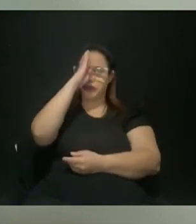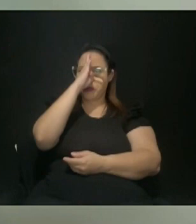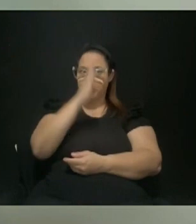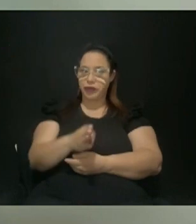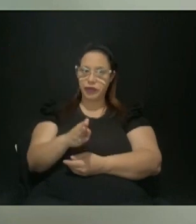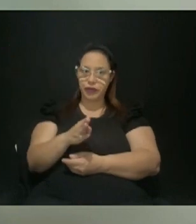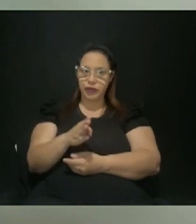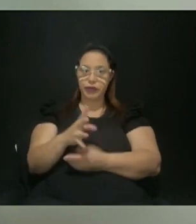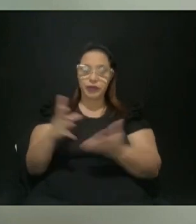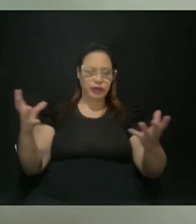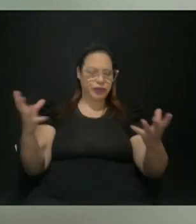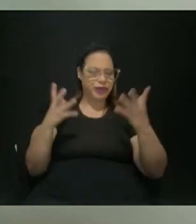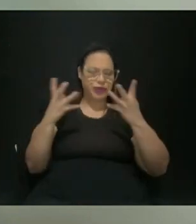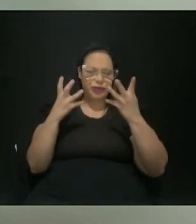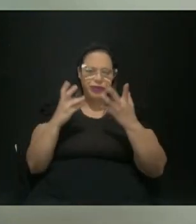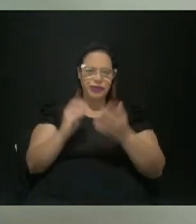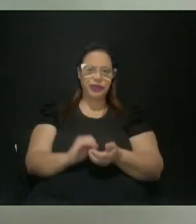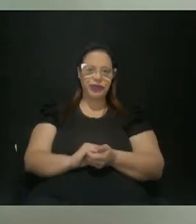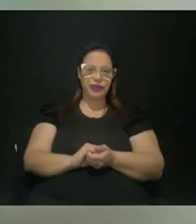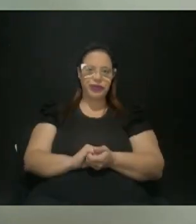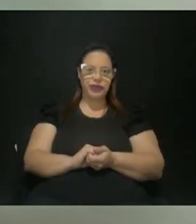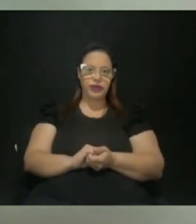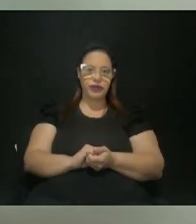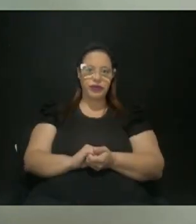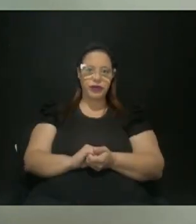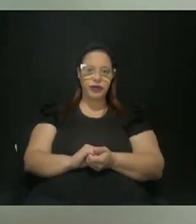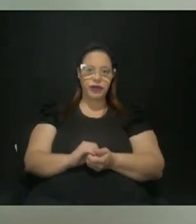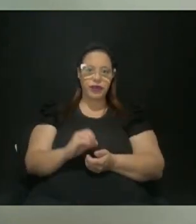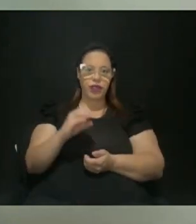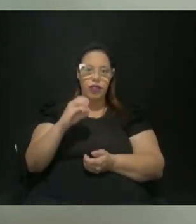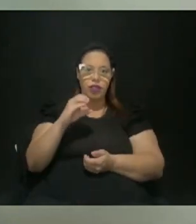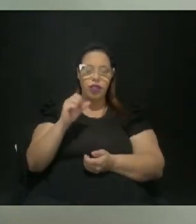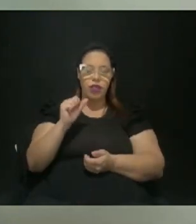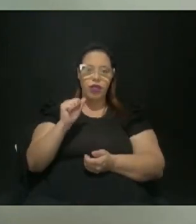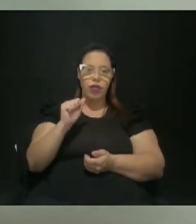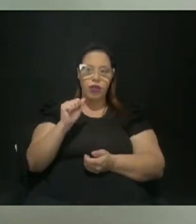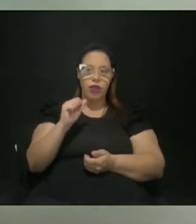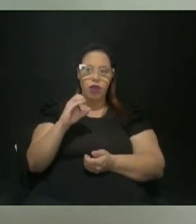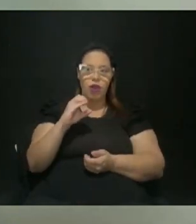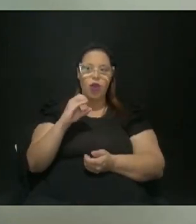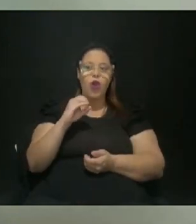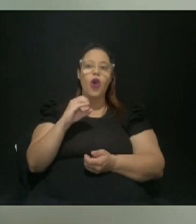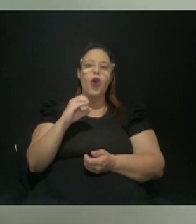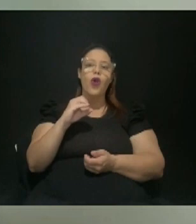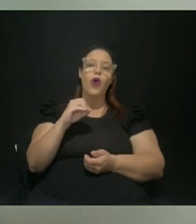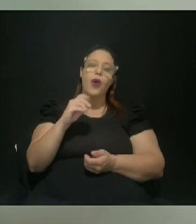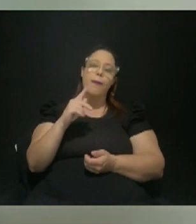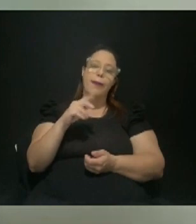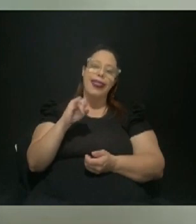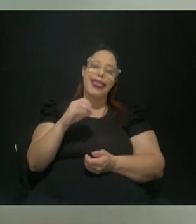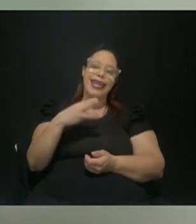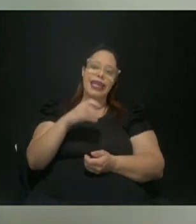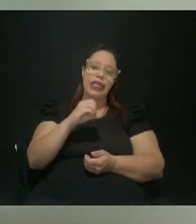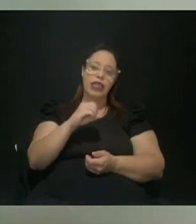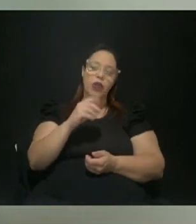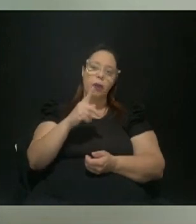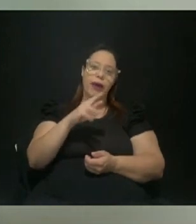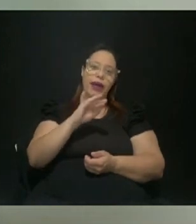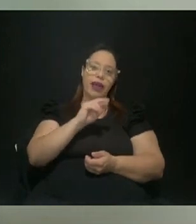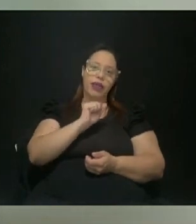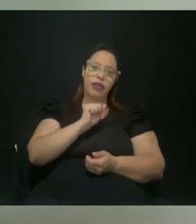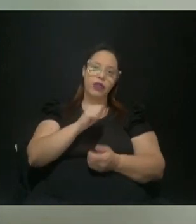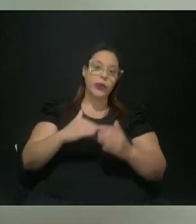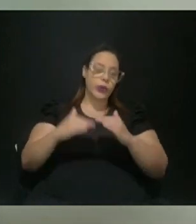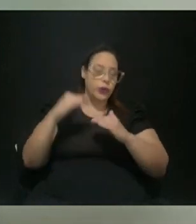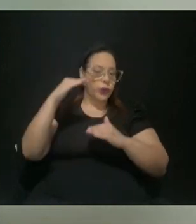aquecido por conta da COP30 que vai ser sediada aqui no ano que vem, no Pará. Então, está muito em alta. Realmente é um